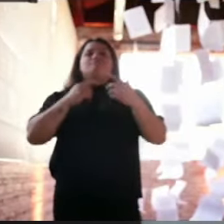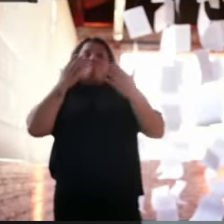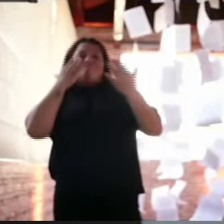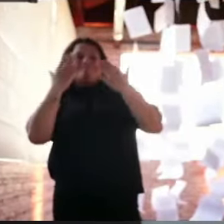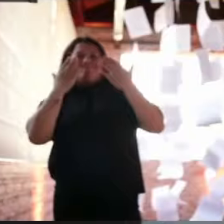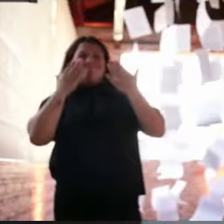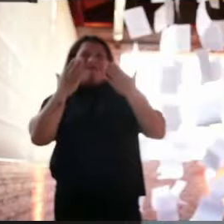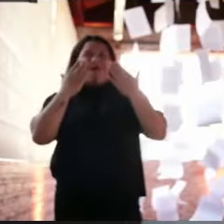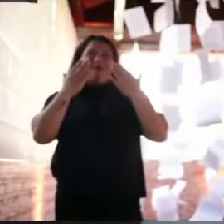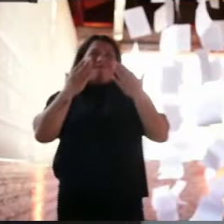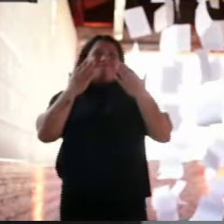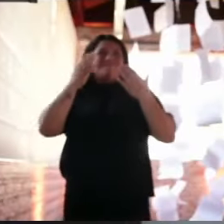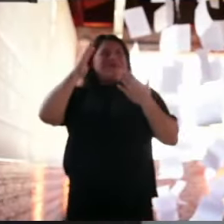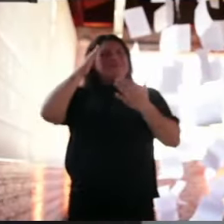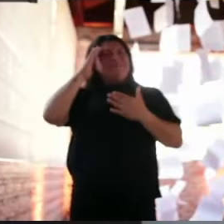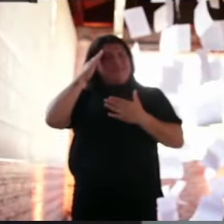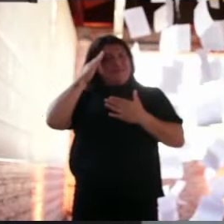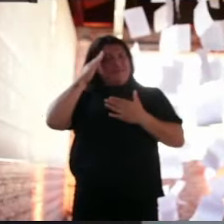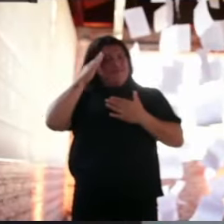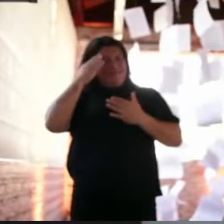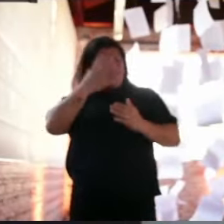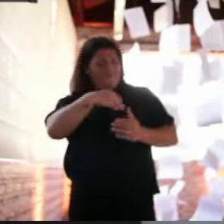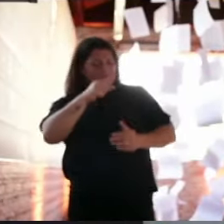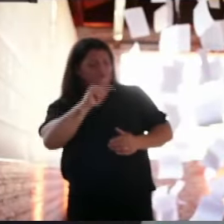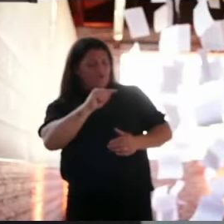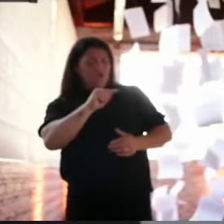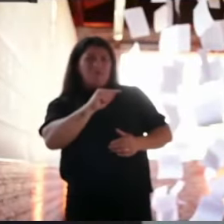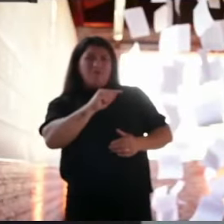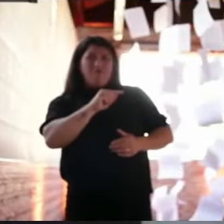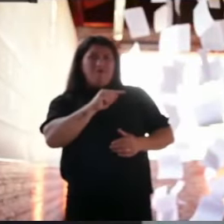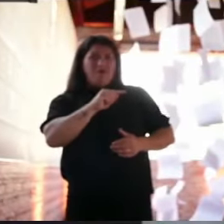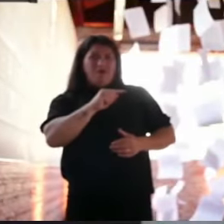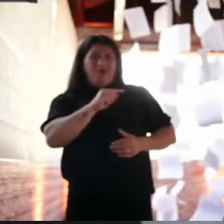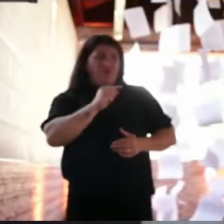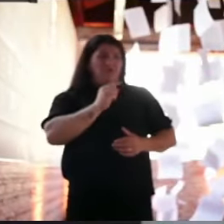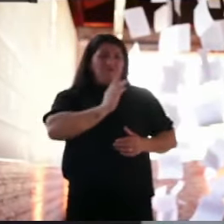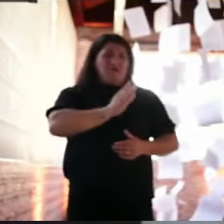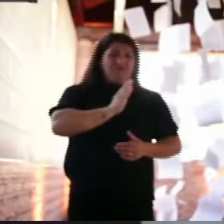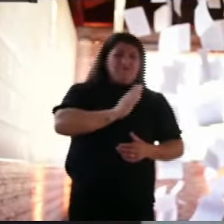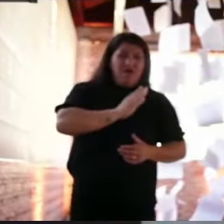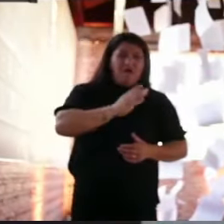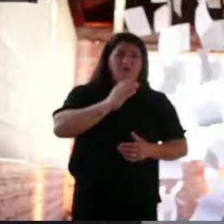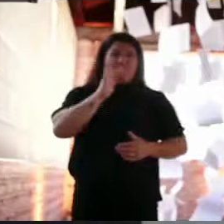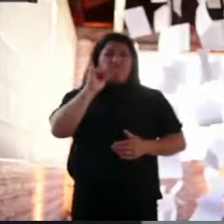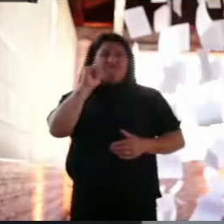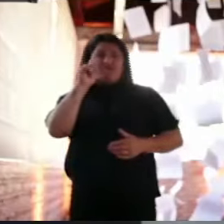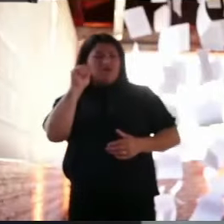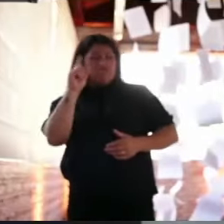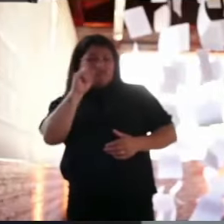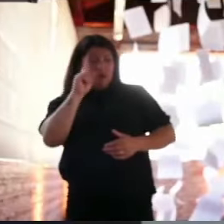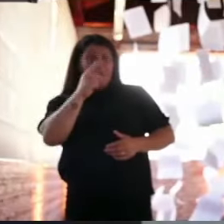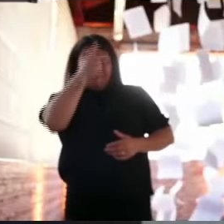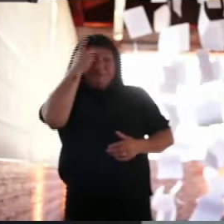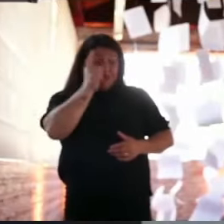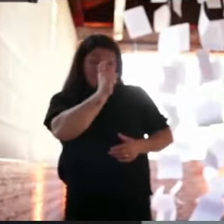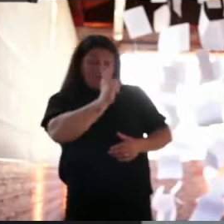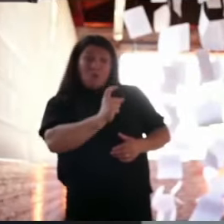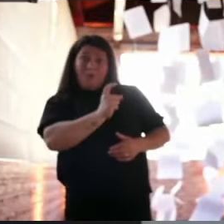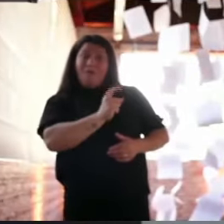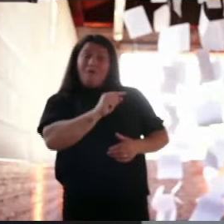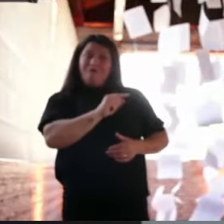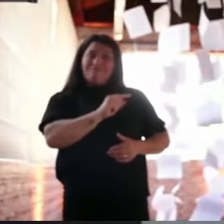para entender que aquilo que saiu de você não é uma um fígado é um é uma pessoa e é outra pessoa não é um